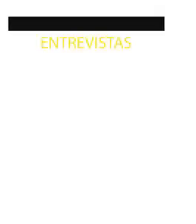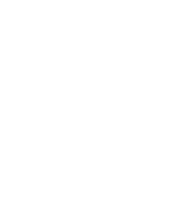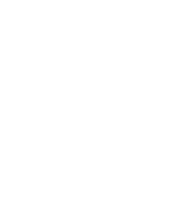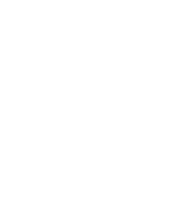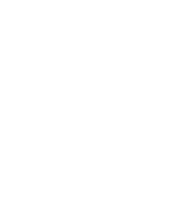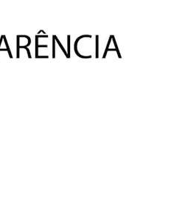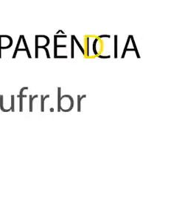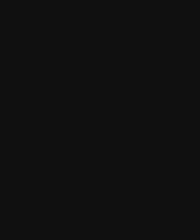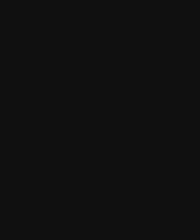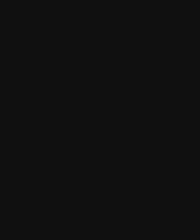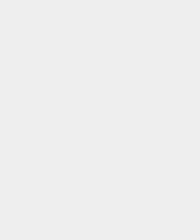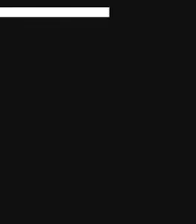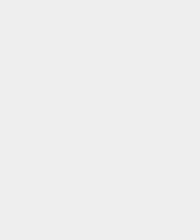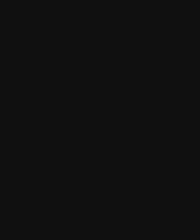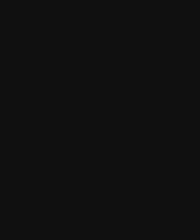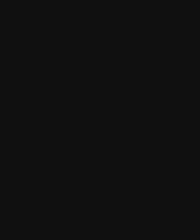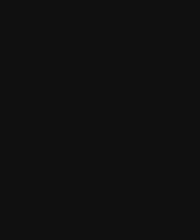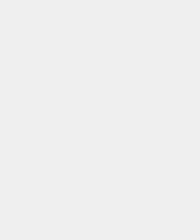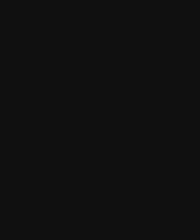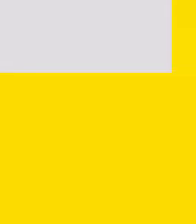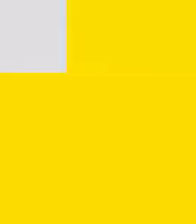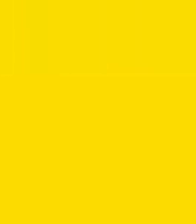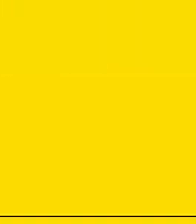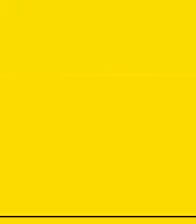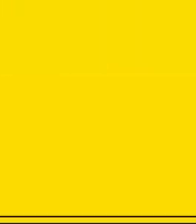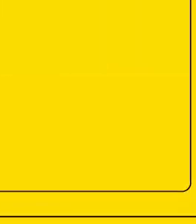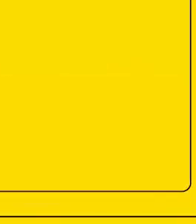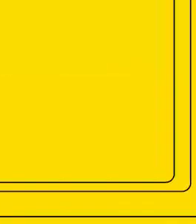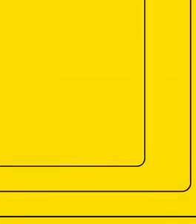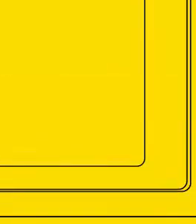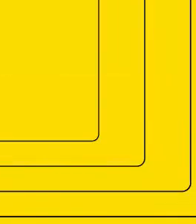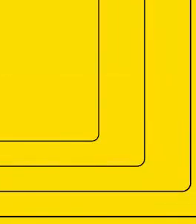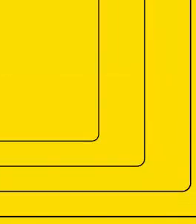aí o